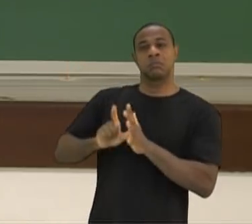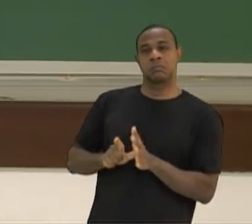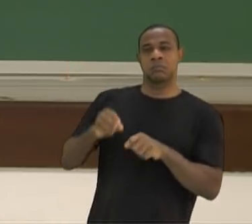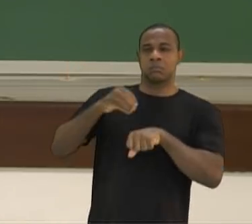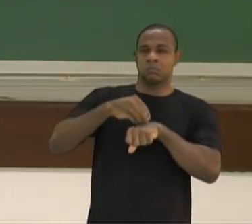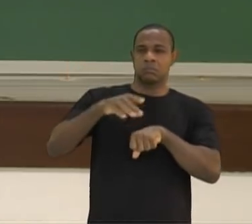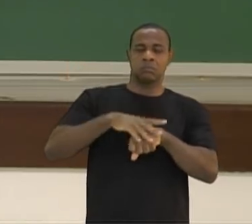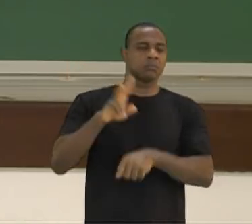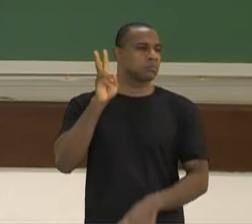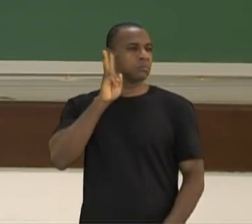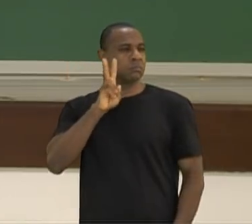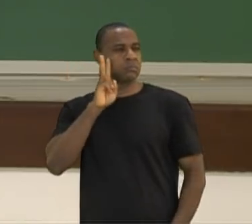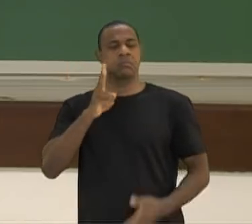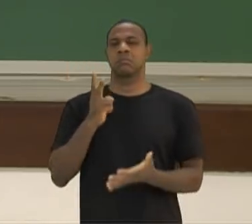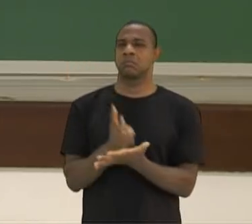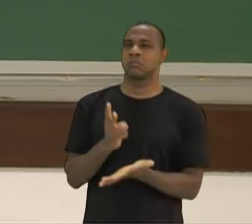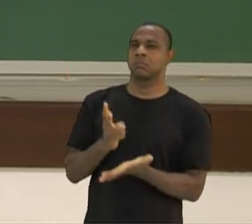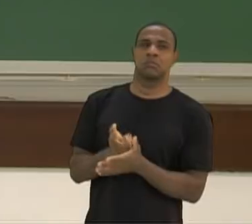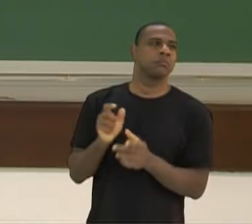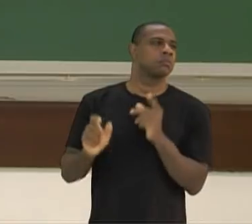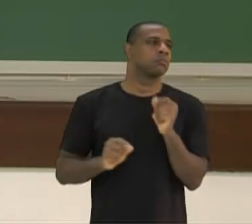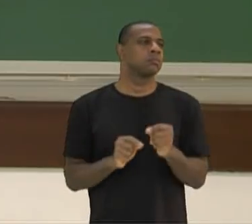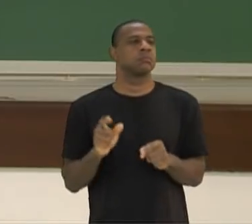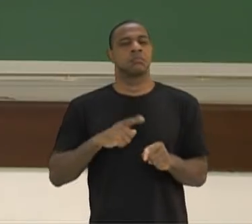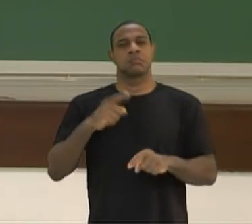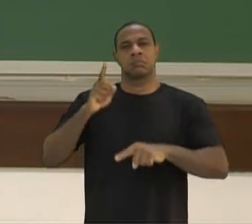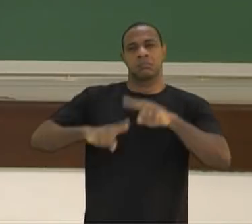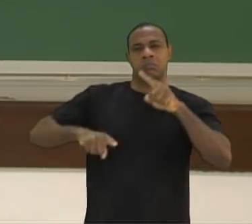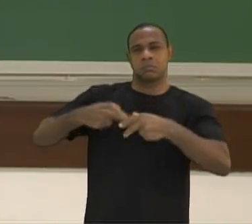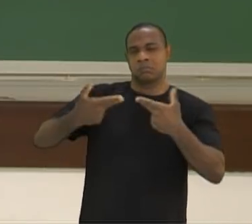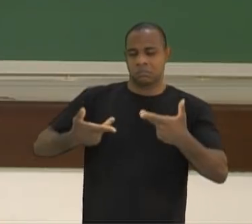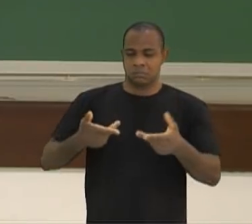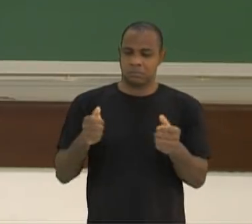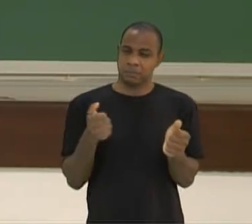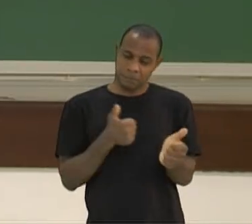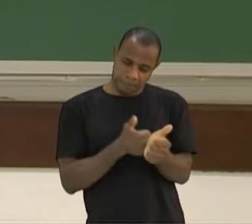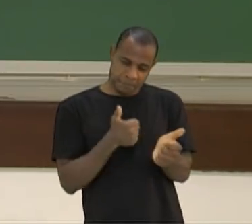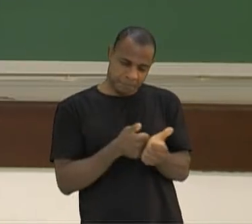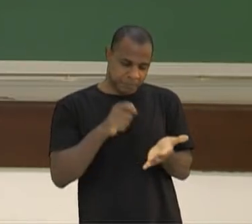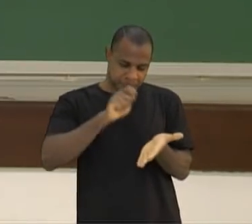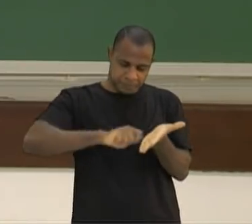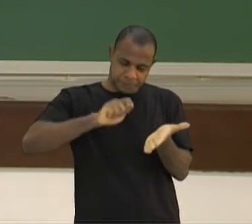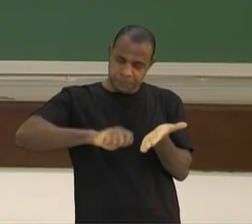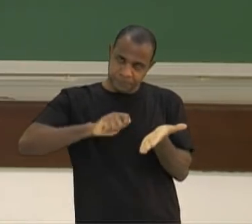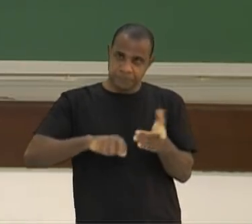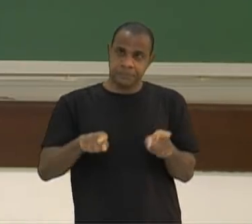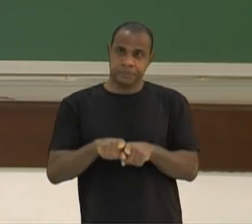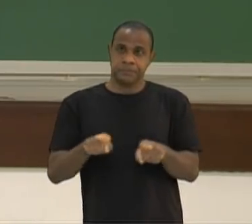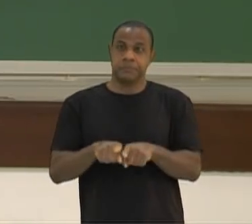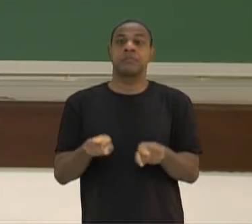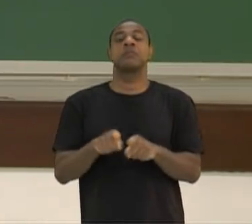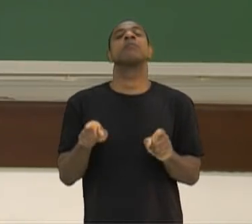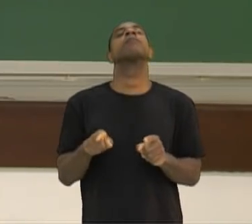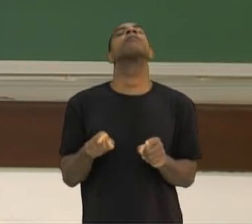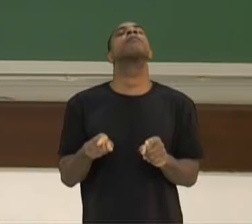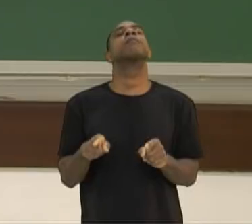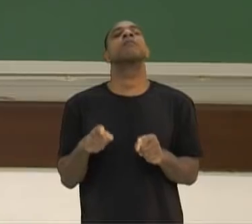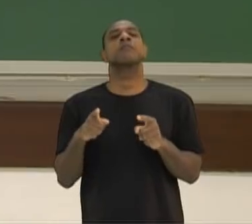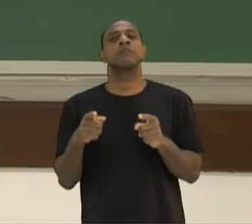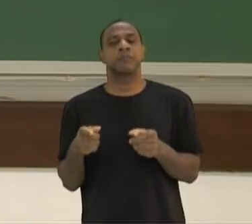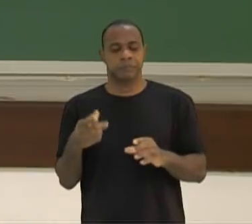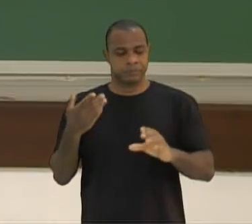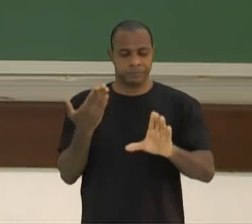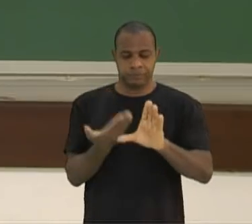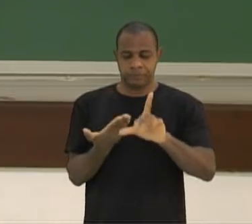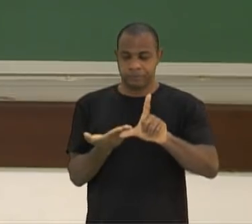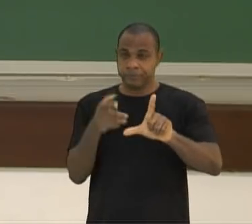lembretes de sempre, né? Ter o material de vocês em mãos, realizar a atividade obrigatória lá e enviar para o registro da presença de